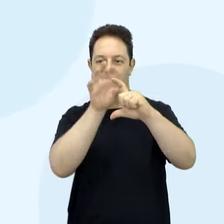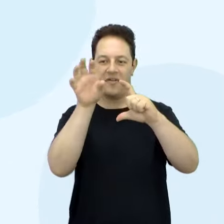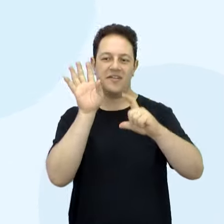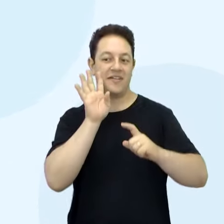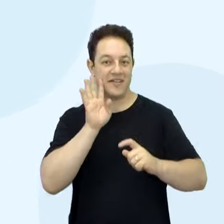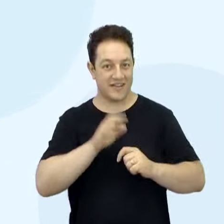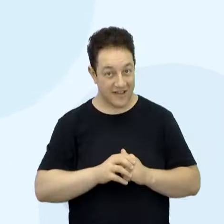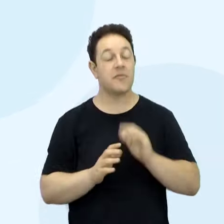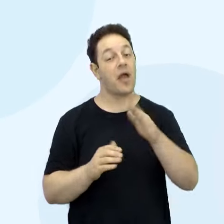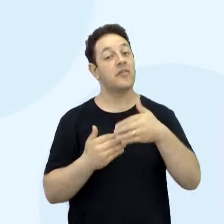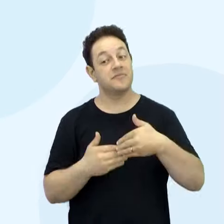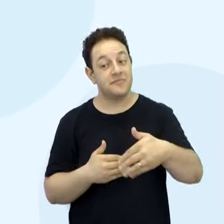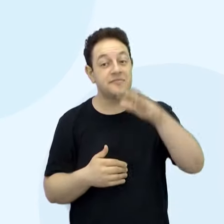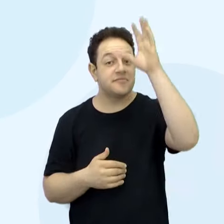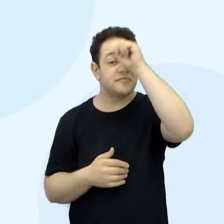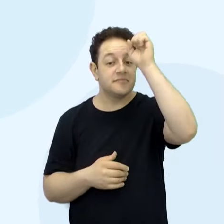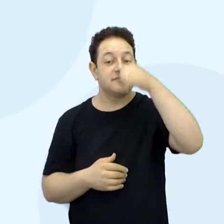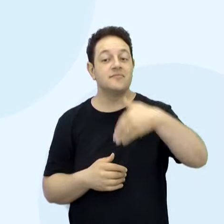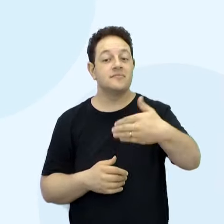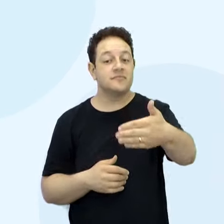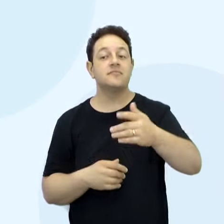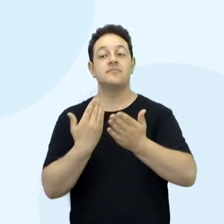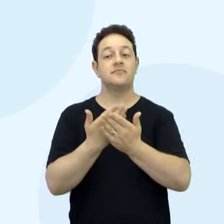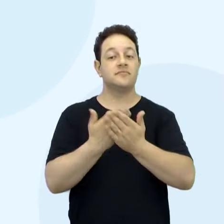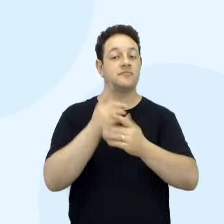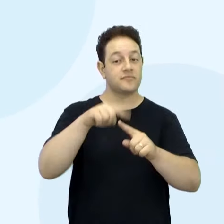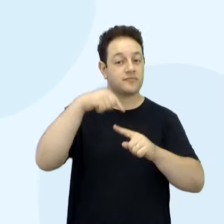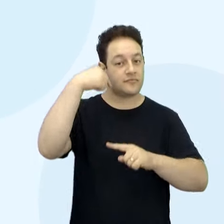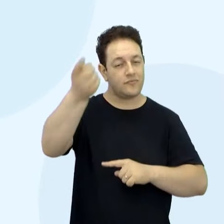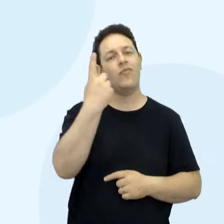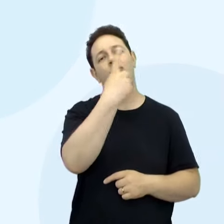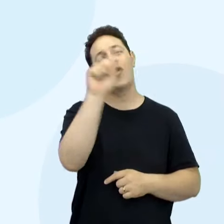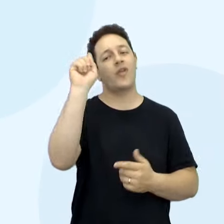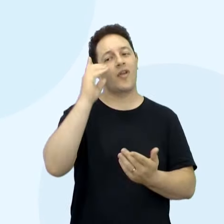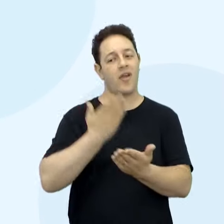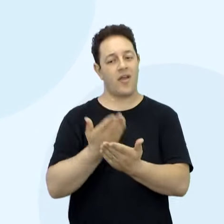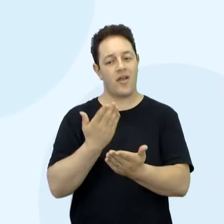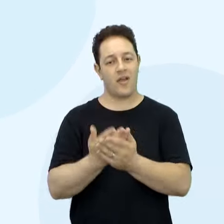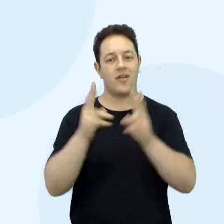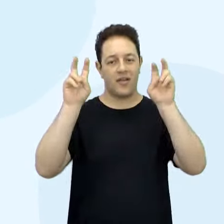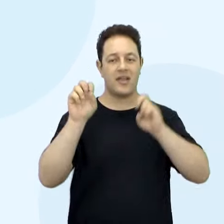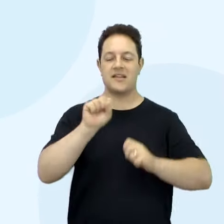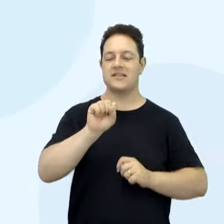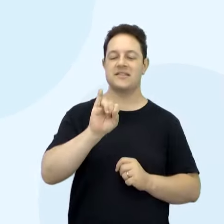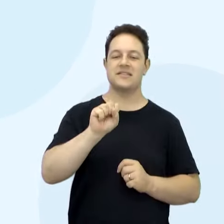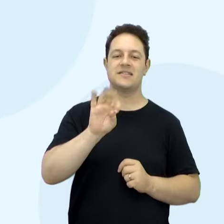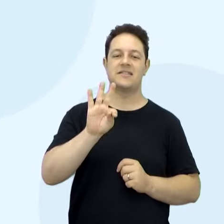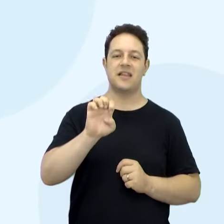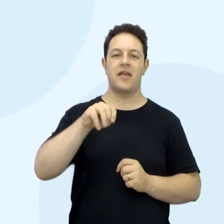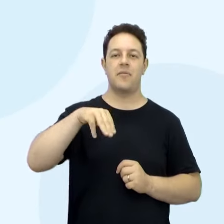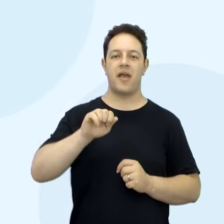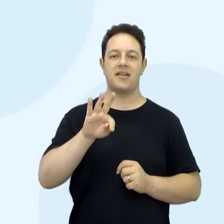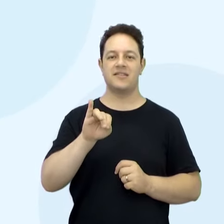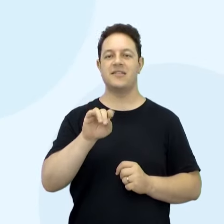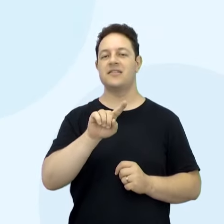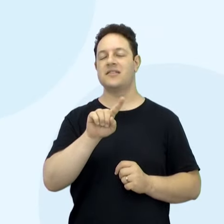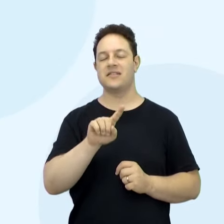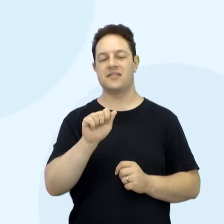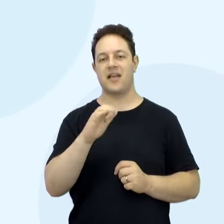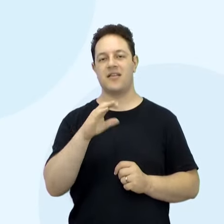por aí, né? A gente está aí na próxima aula, é a última aula de sistematização, que a gente está vendo aí